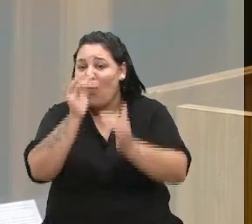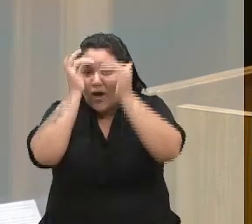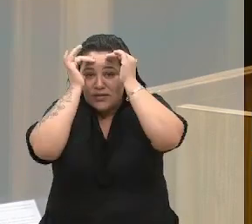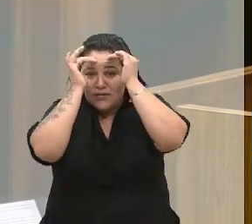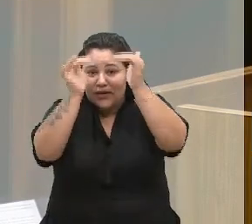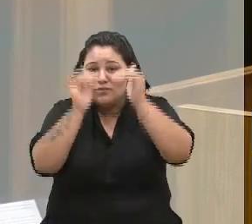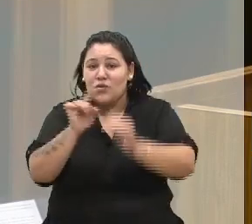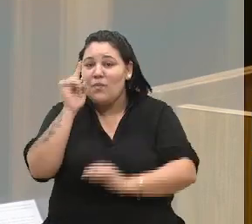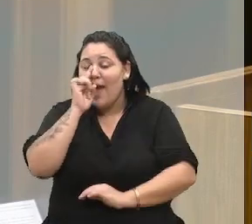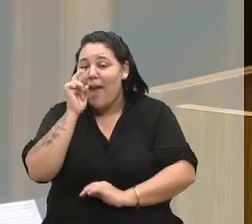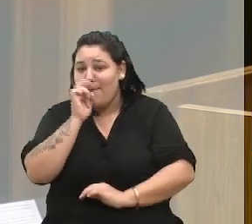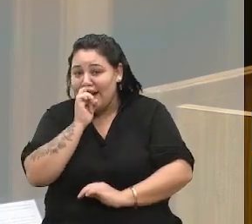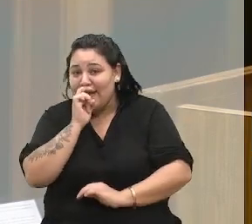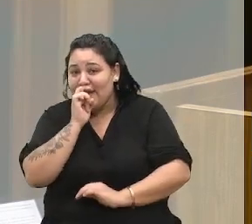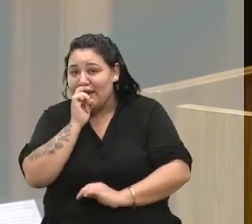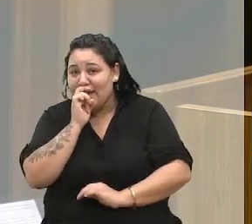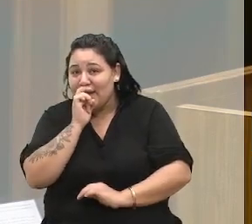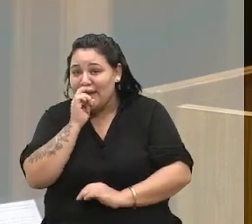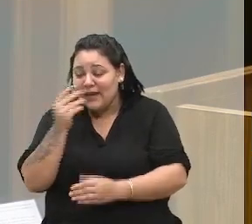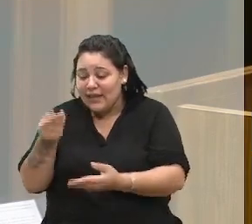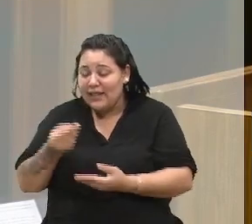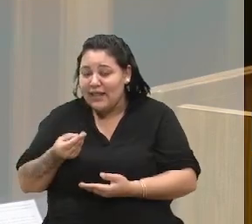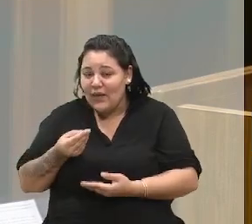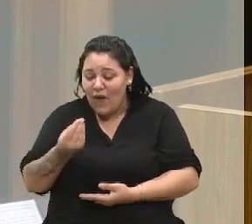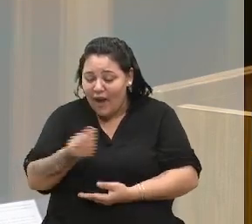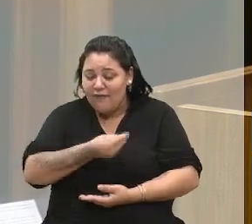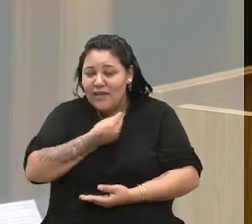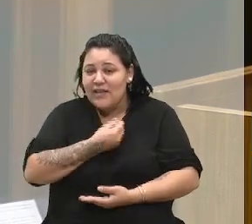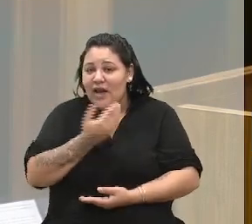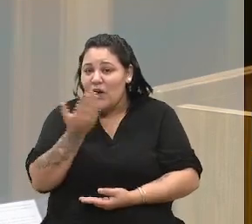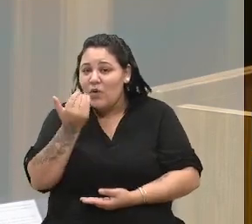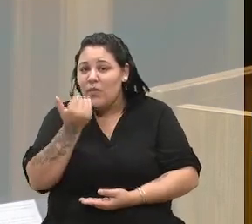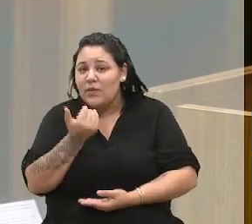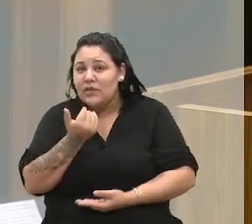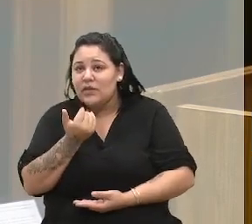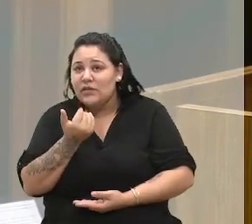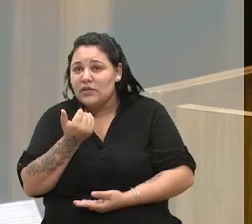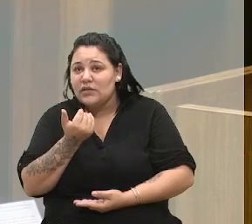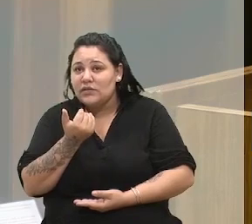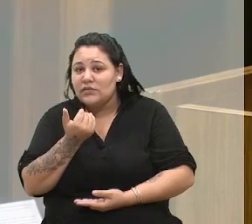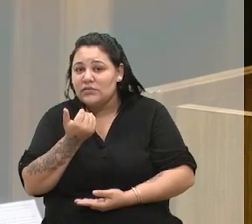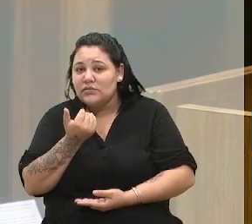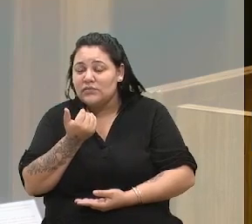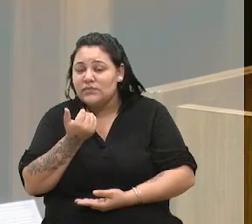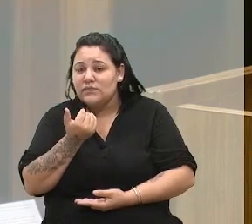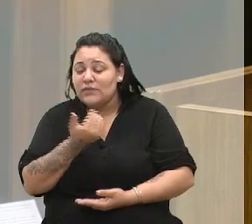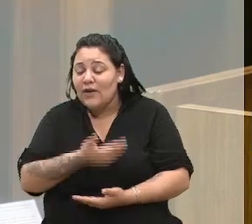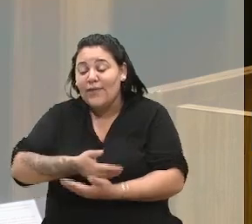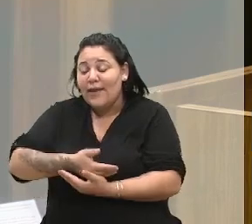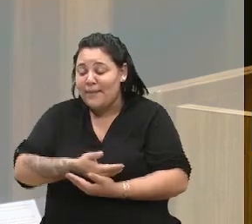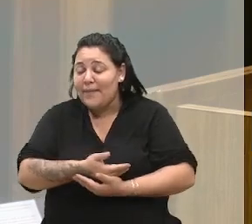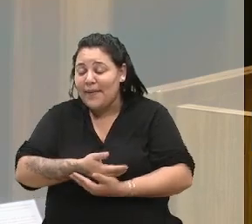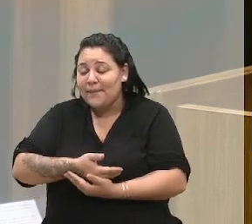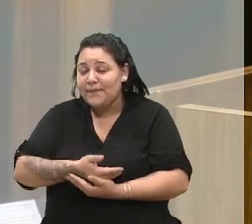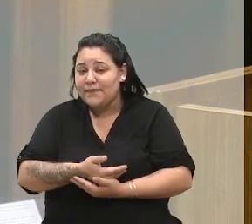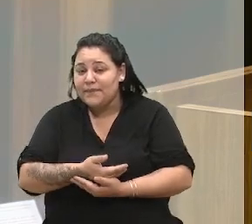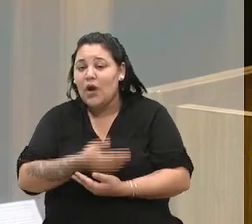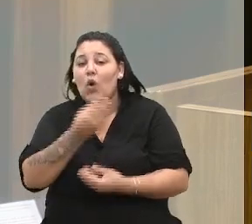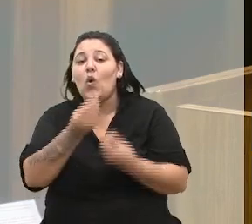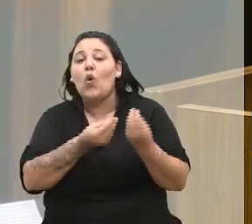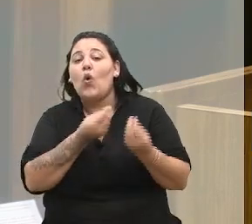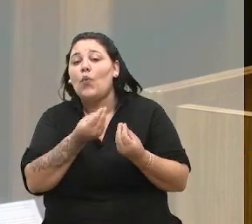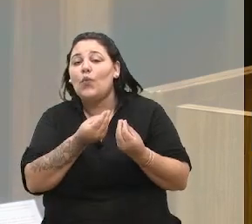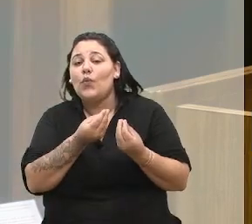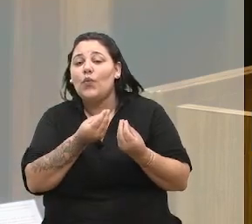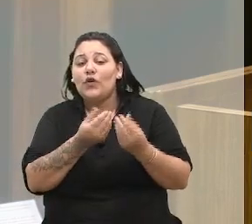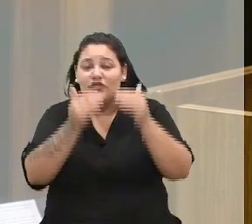pai e a mãe, que nos deram a vida, o alimento, na hora em que a gente era mais frágil, como é que nós vamos